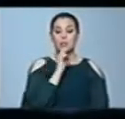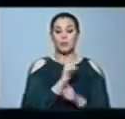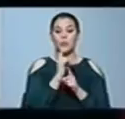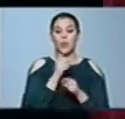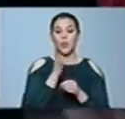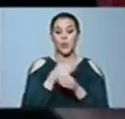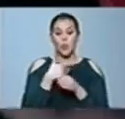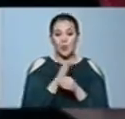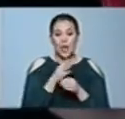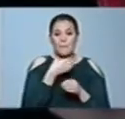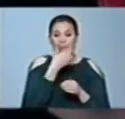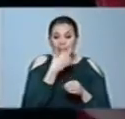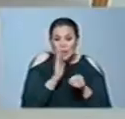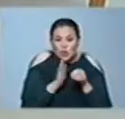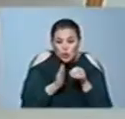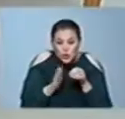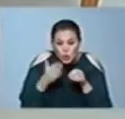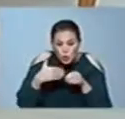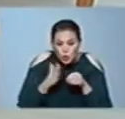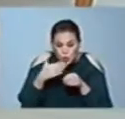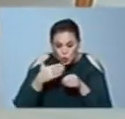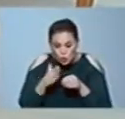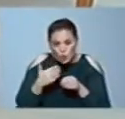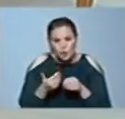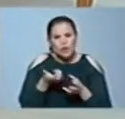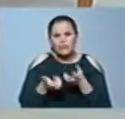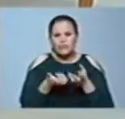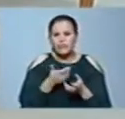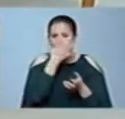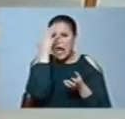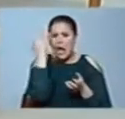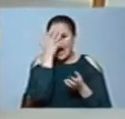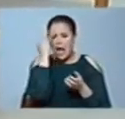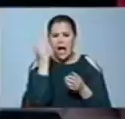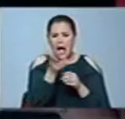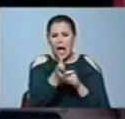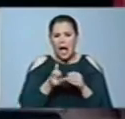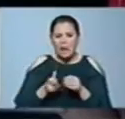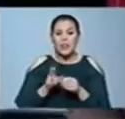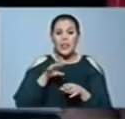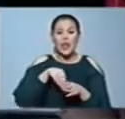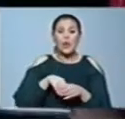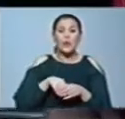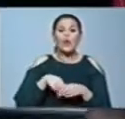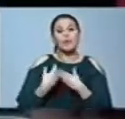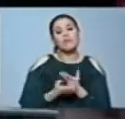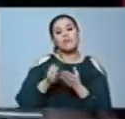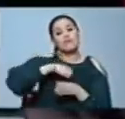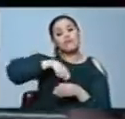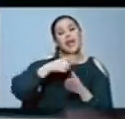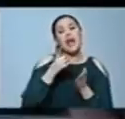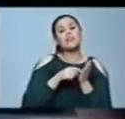cortados vai cristo tentava cozinhar cap da minha para utilizarmos não respeita o que precisamos fazer é só deixar lá fez